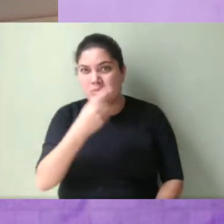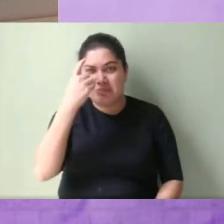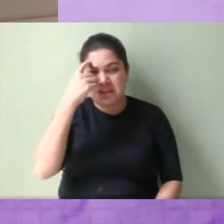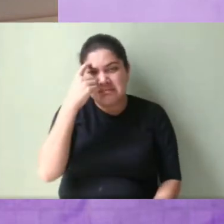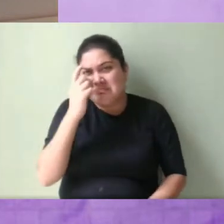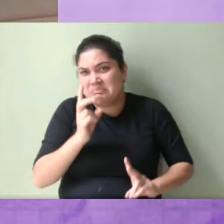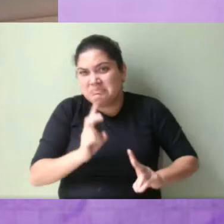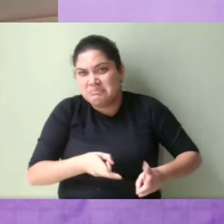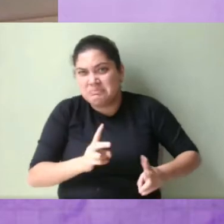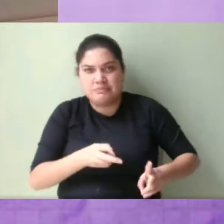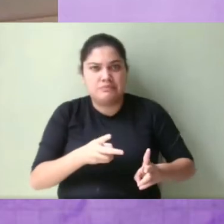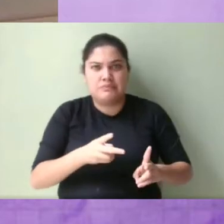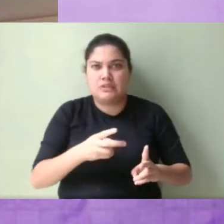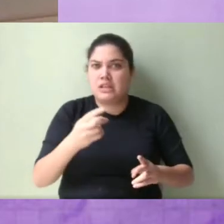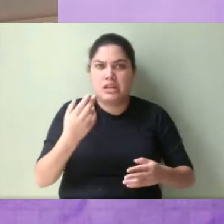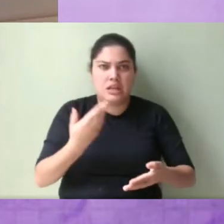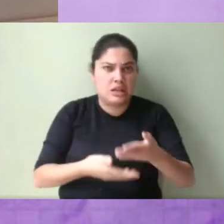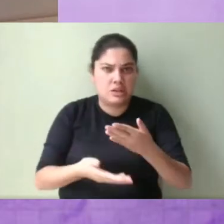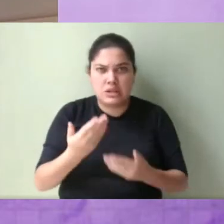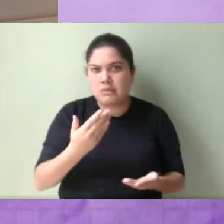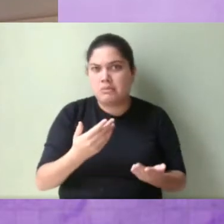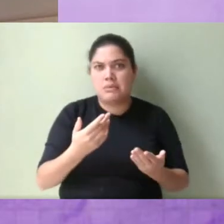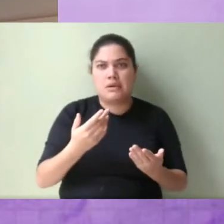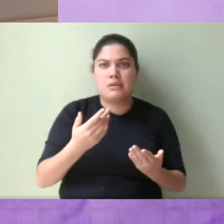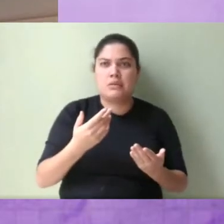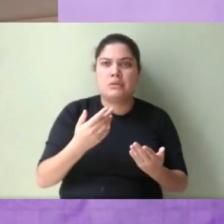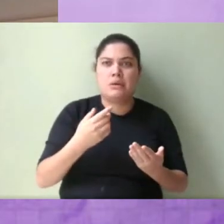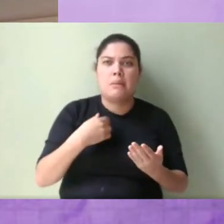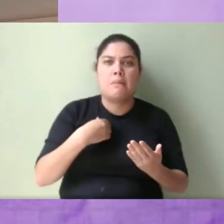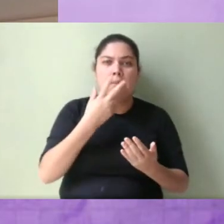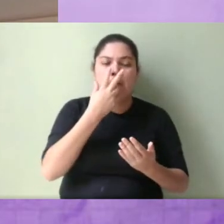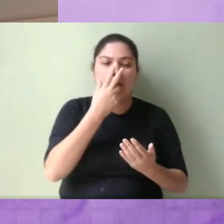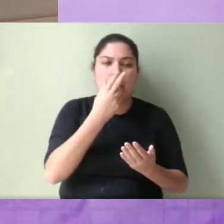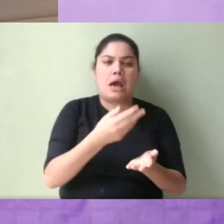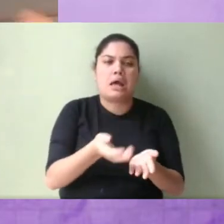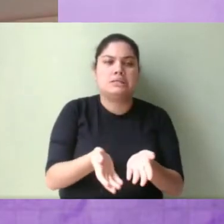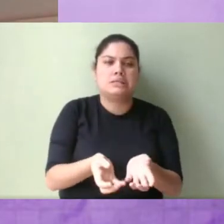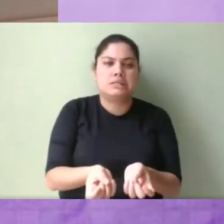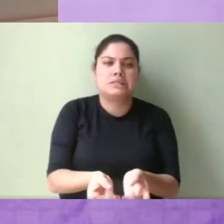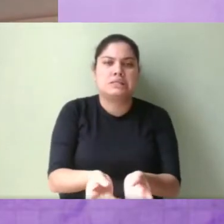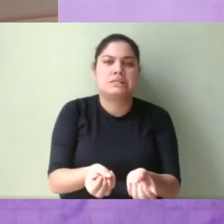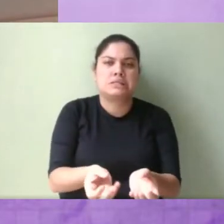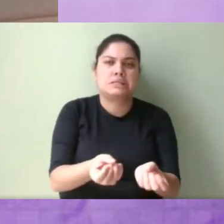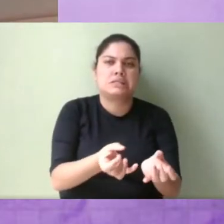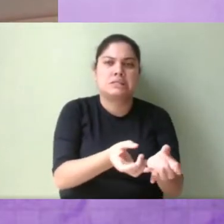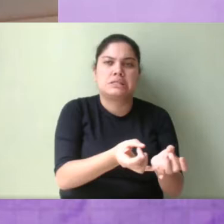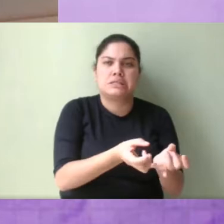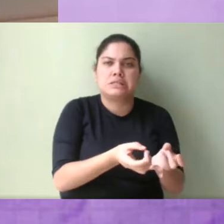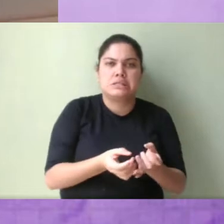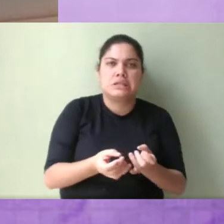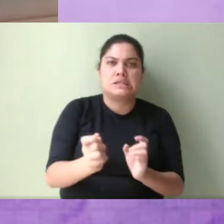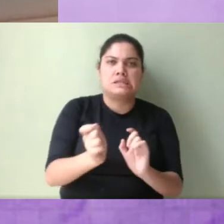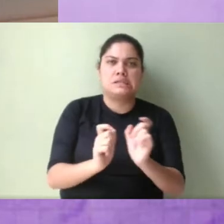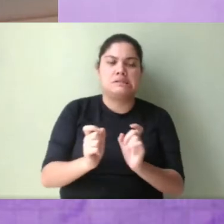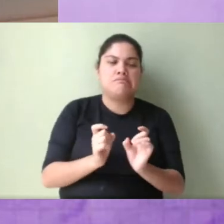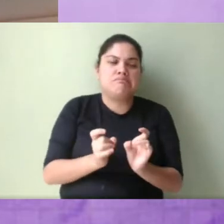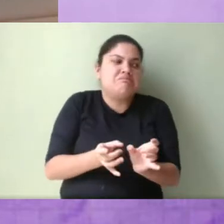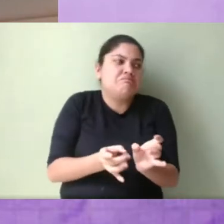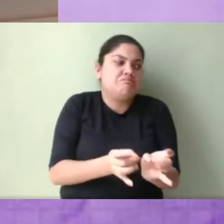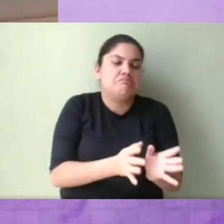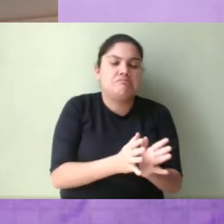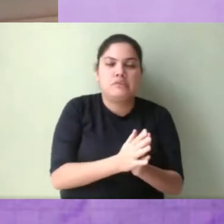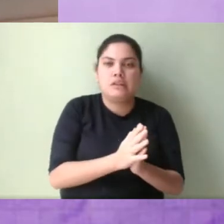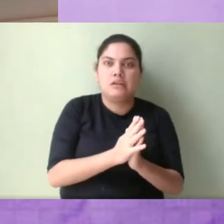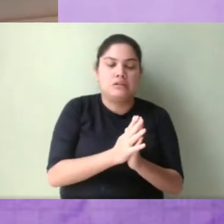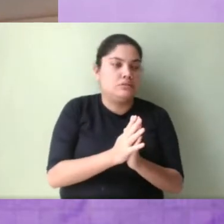por isso que a gente não denuncia. A gente acha que a culpa é nossa, a gente acha que é assim mesmo o relacionamento, a gente